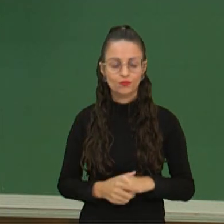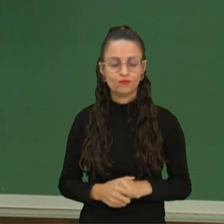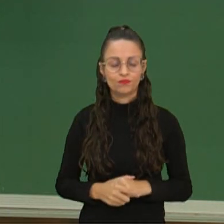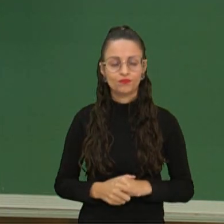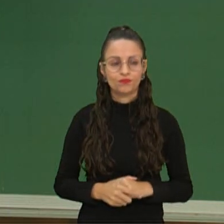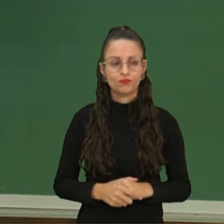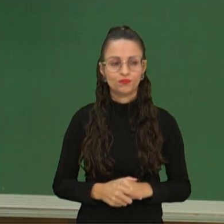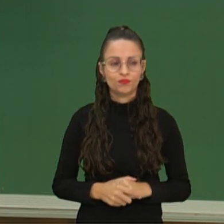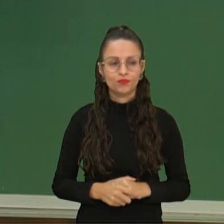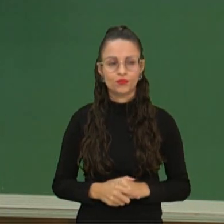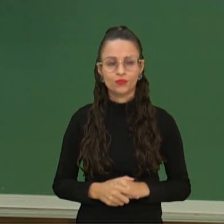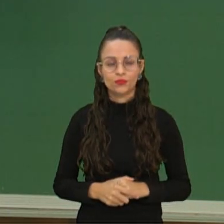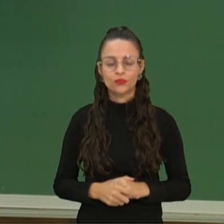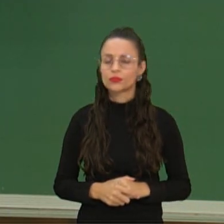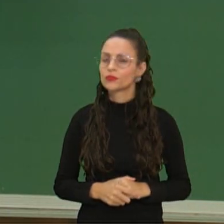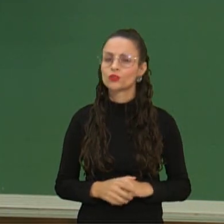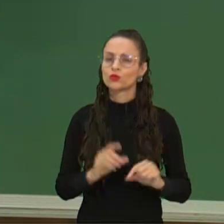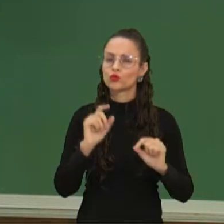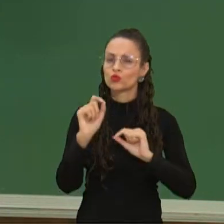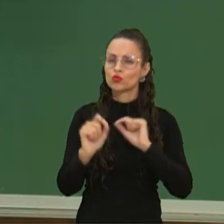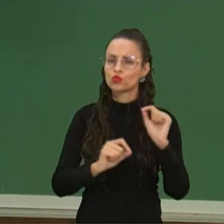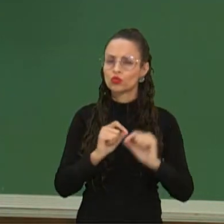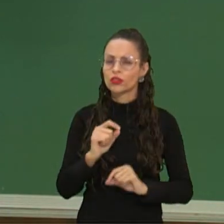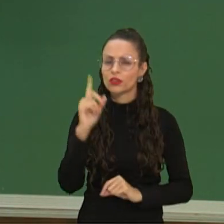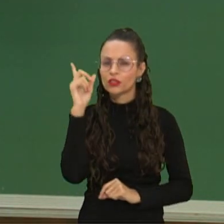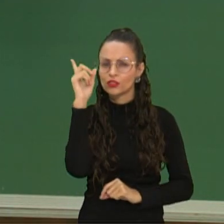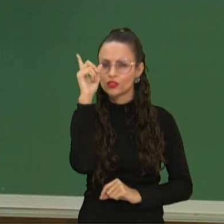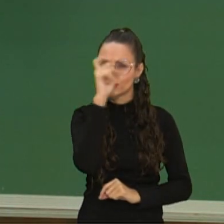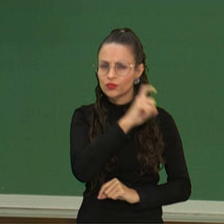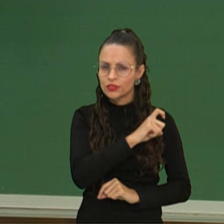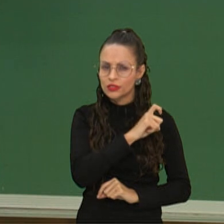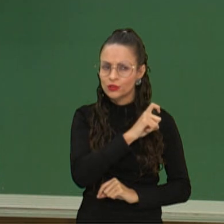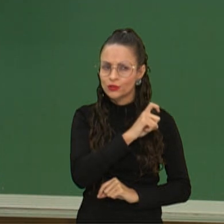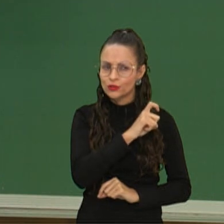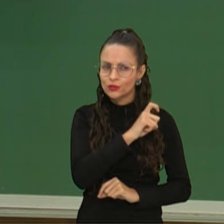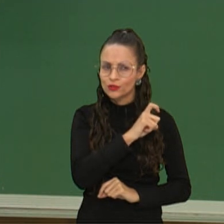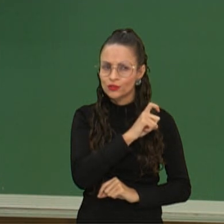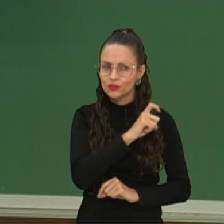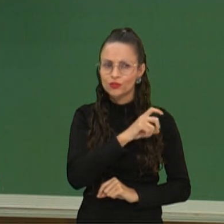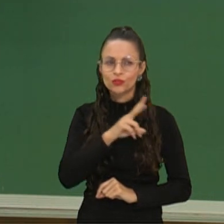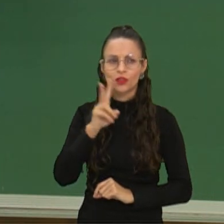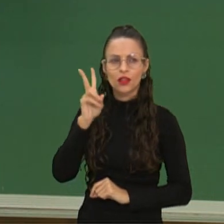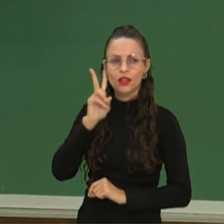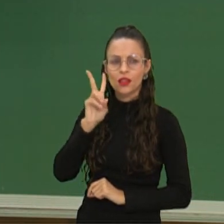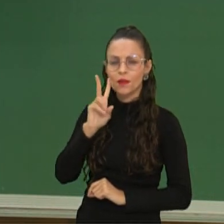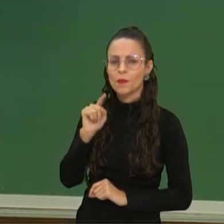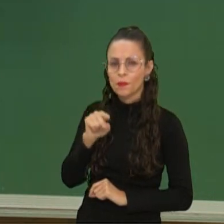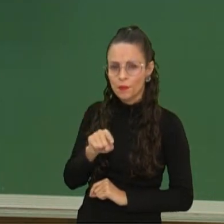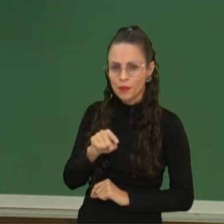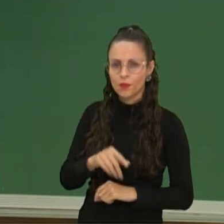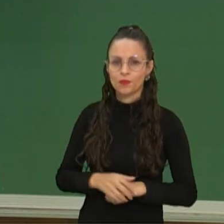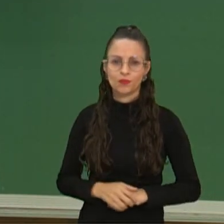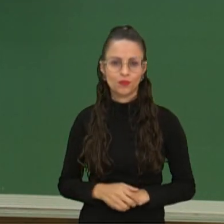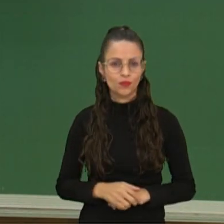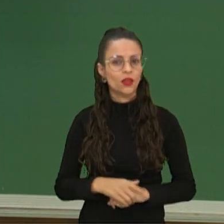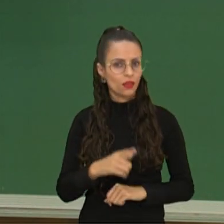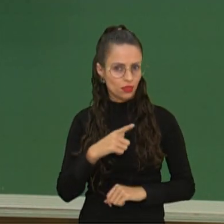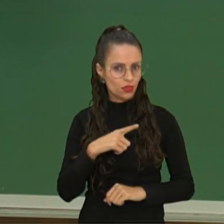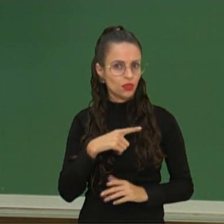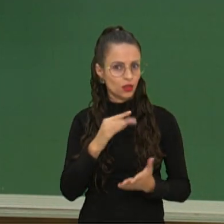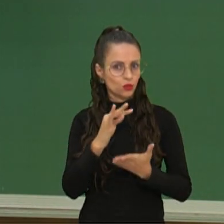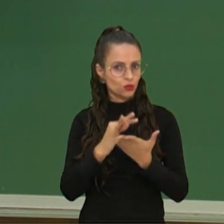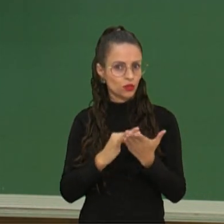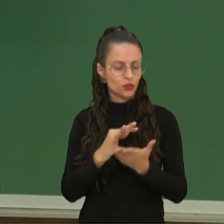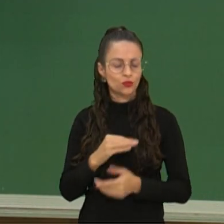hard to remember sometimes? O que é difícil de se lembrar às vezes? Está no texto. 2. The